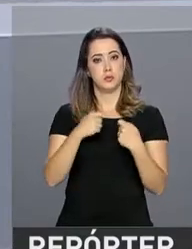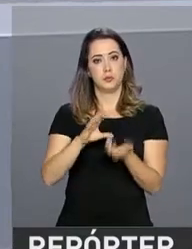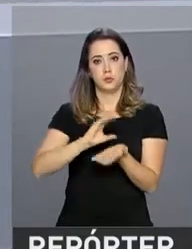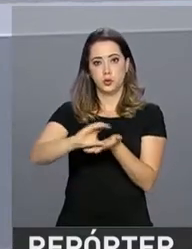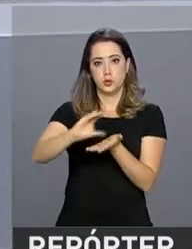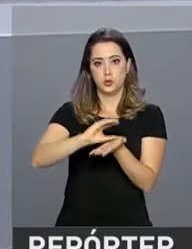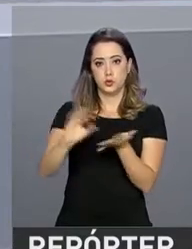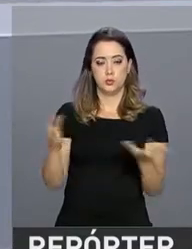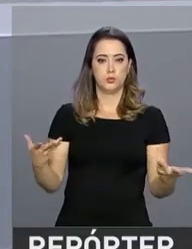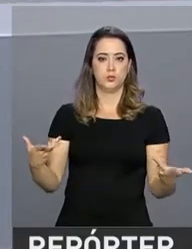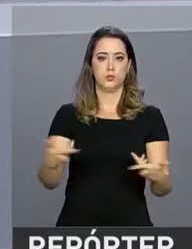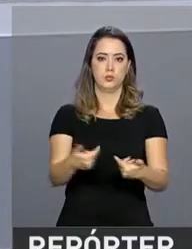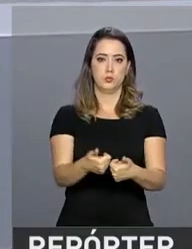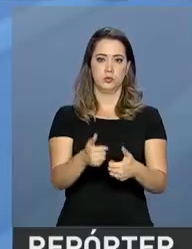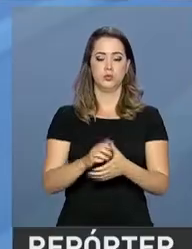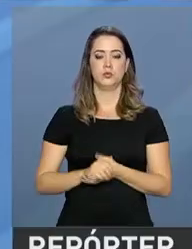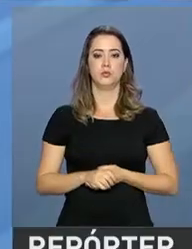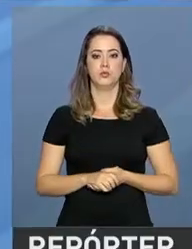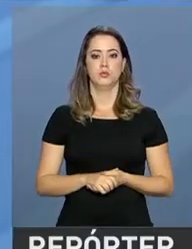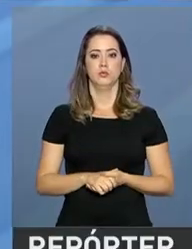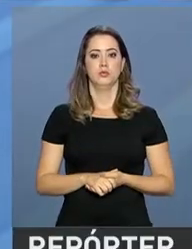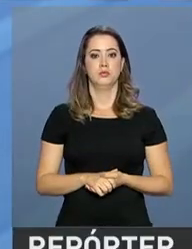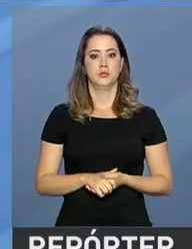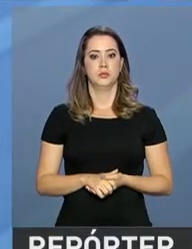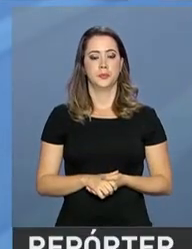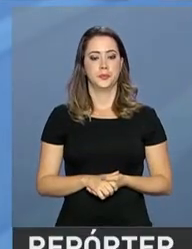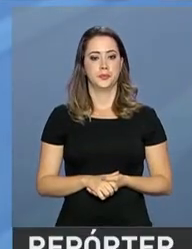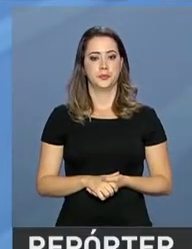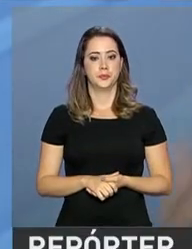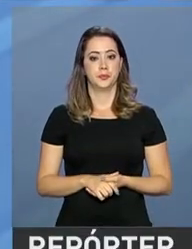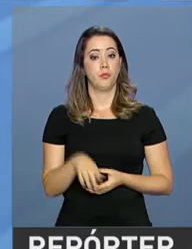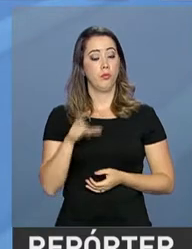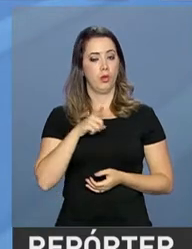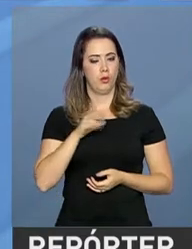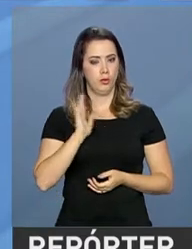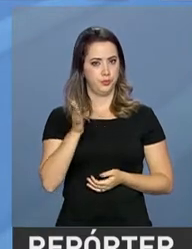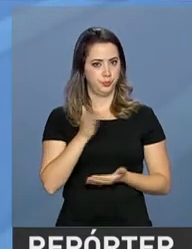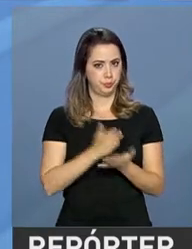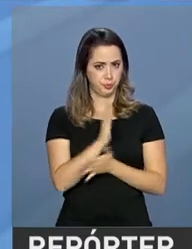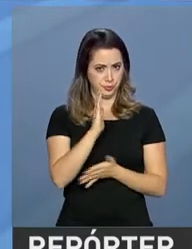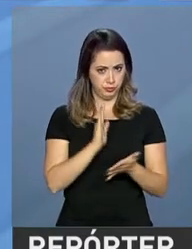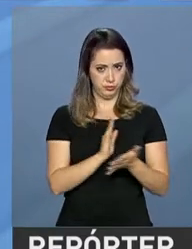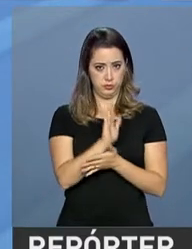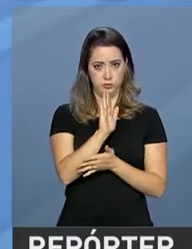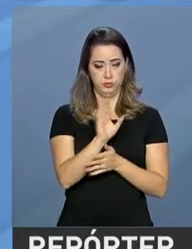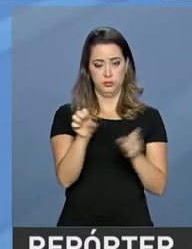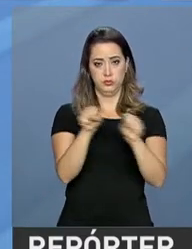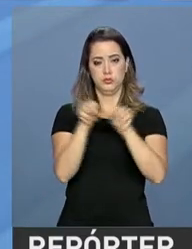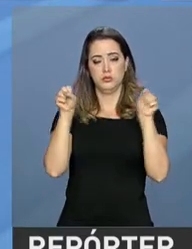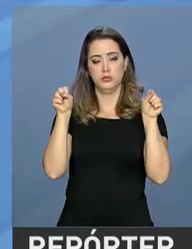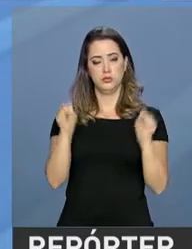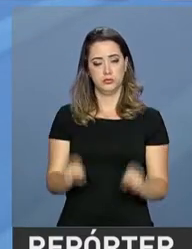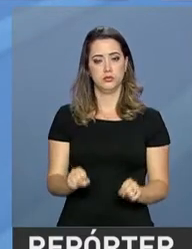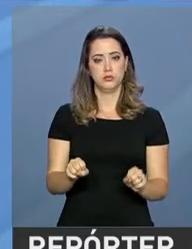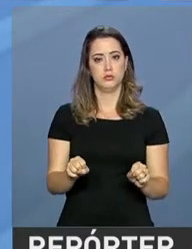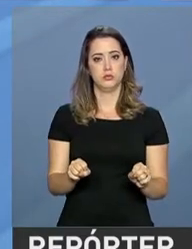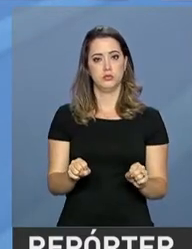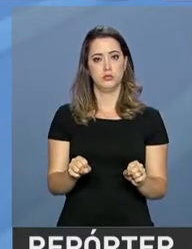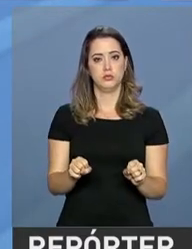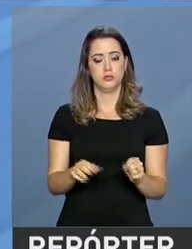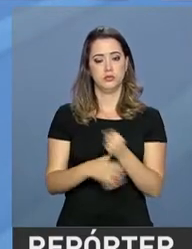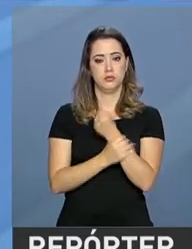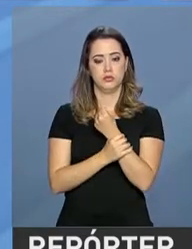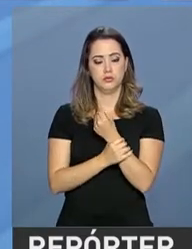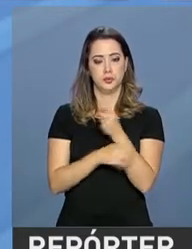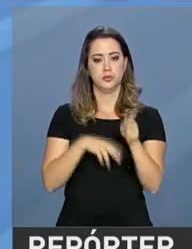mais efetivos nós temos a aprovação do sistema único de segurança pública